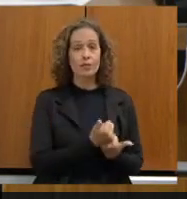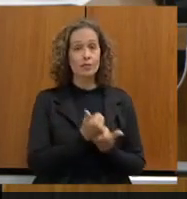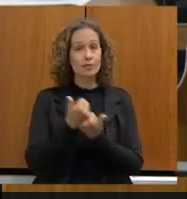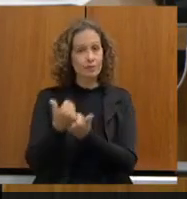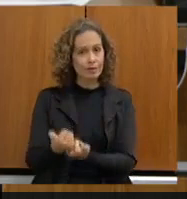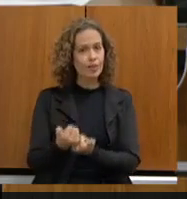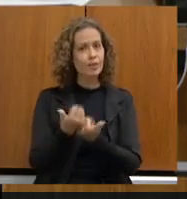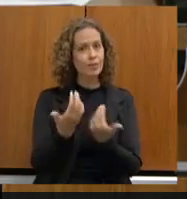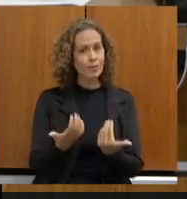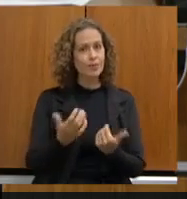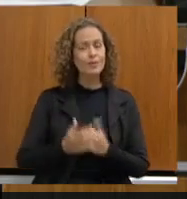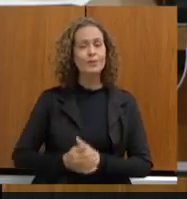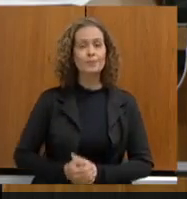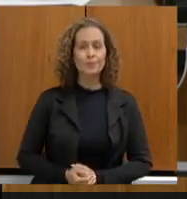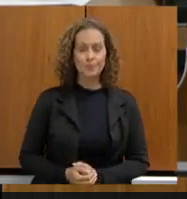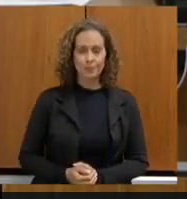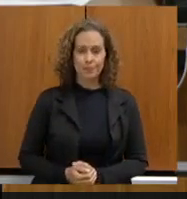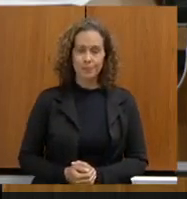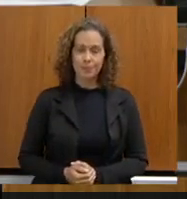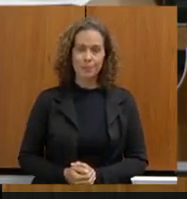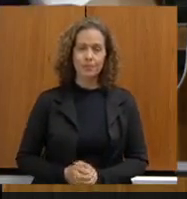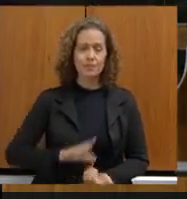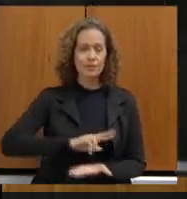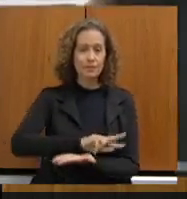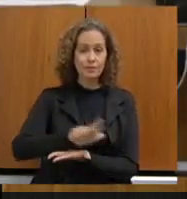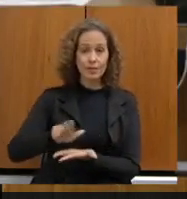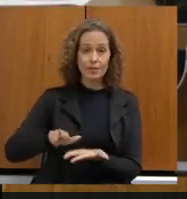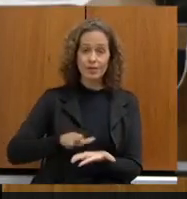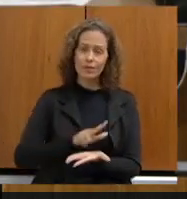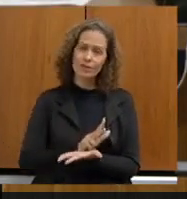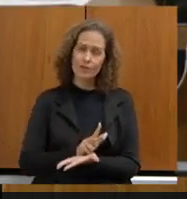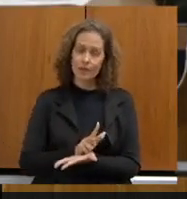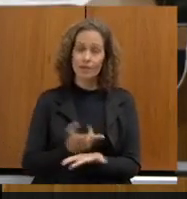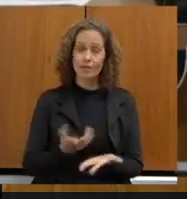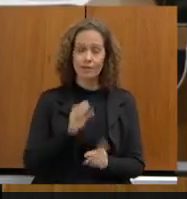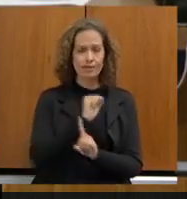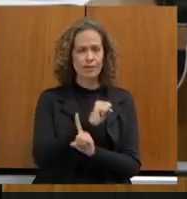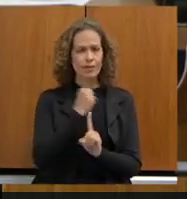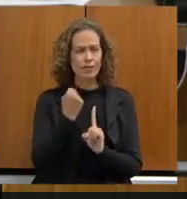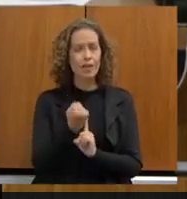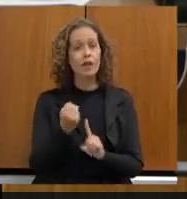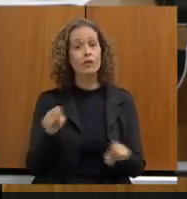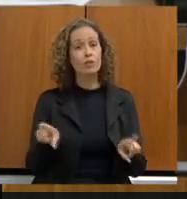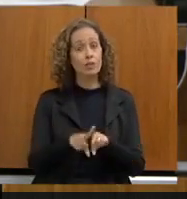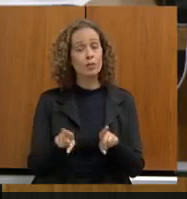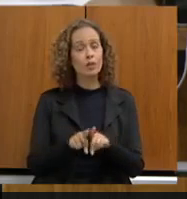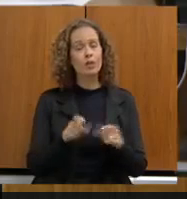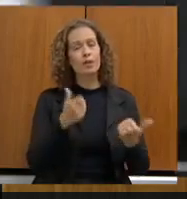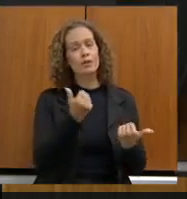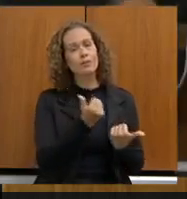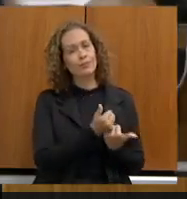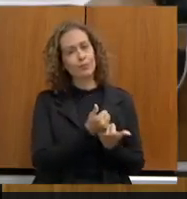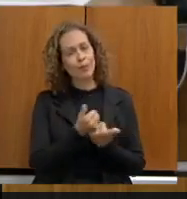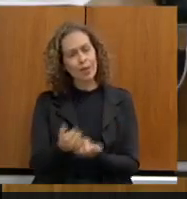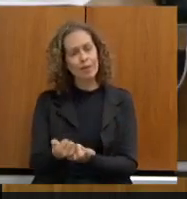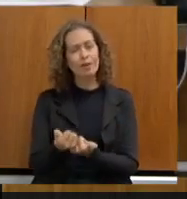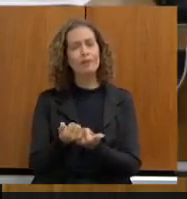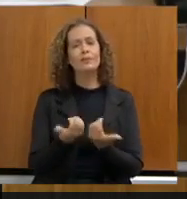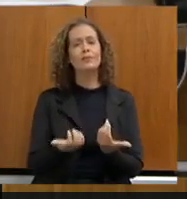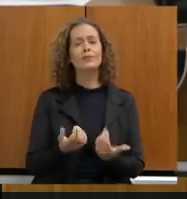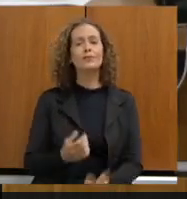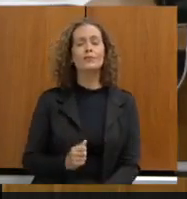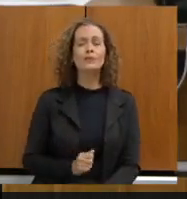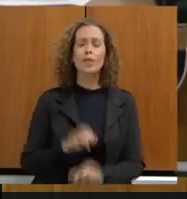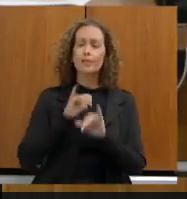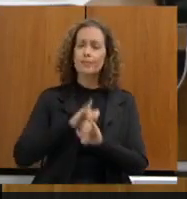temos diversas a sociedade também nos apoiamos e eu